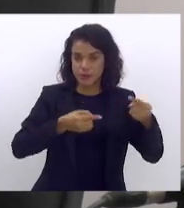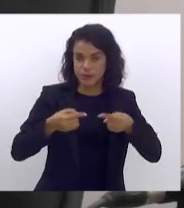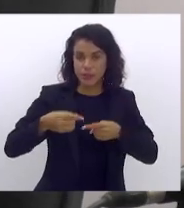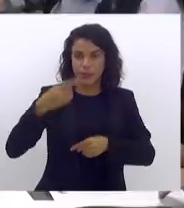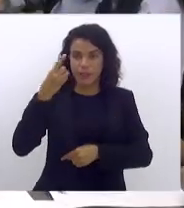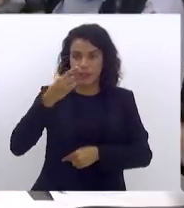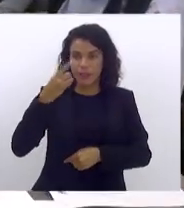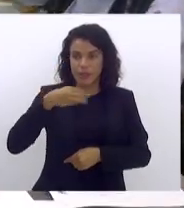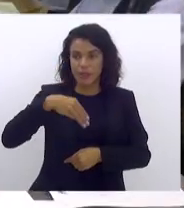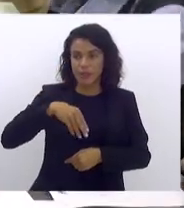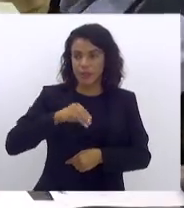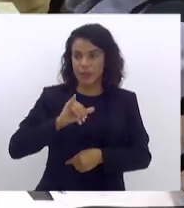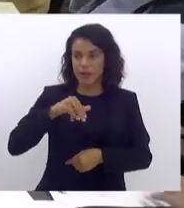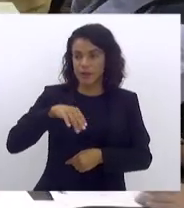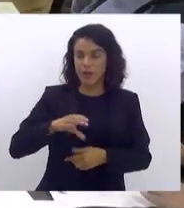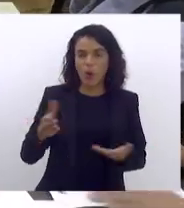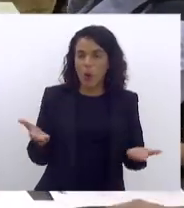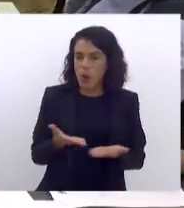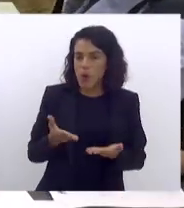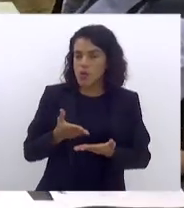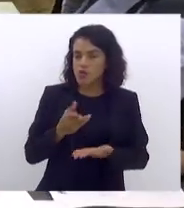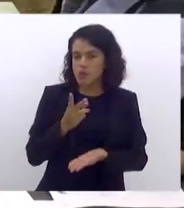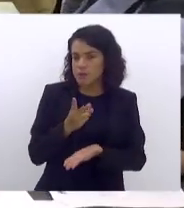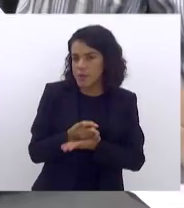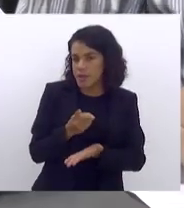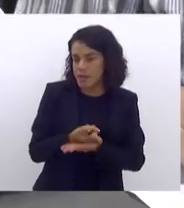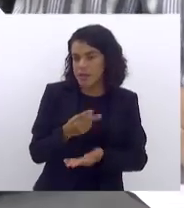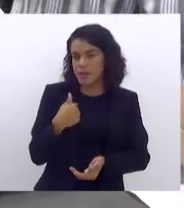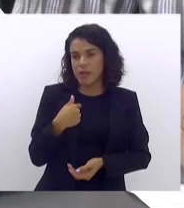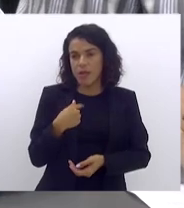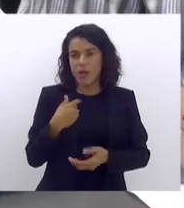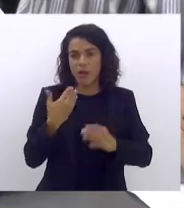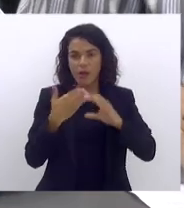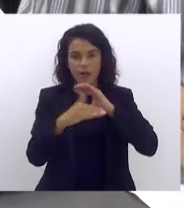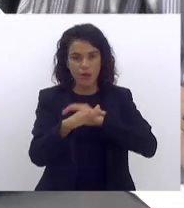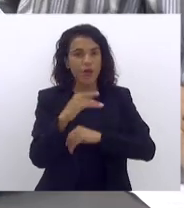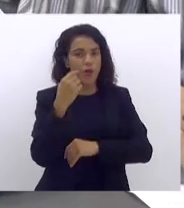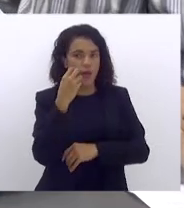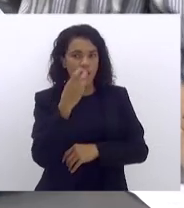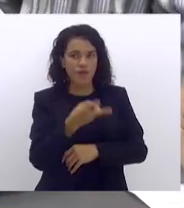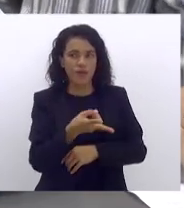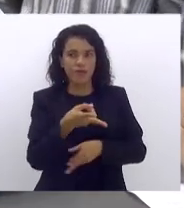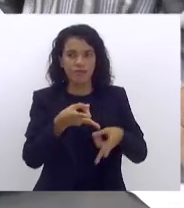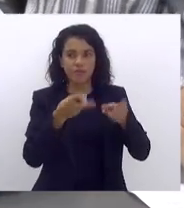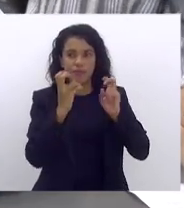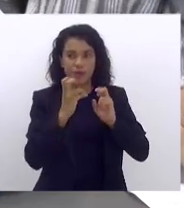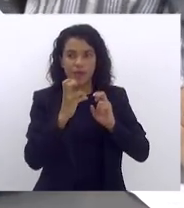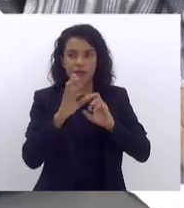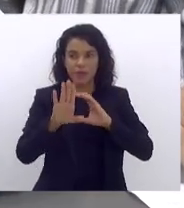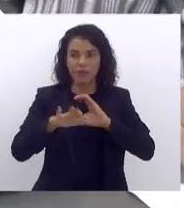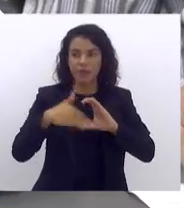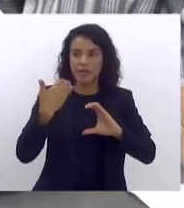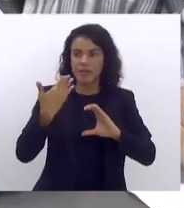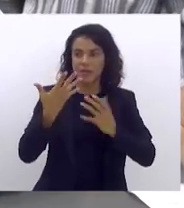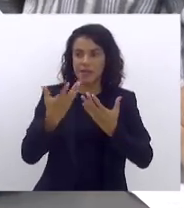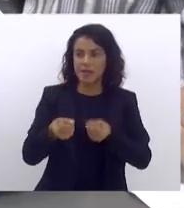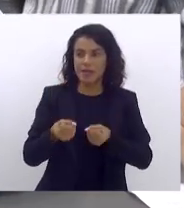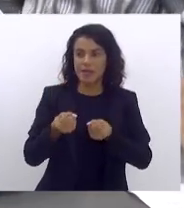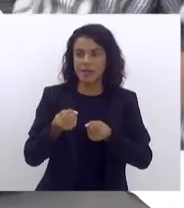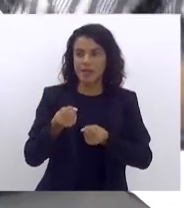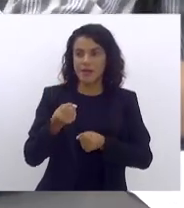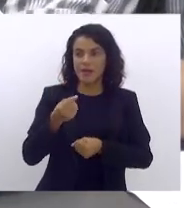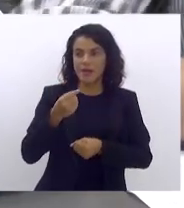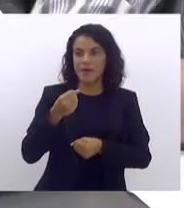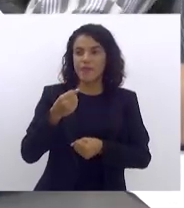presidente. Deputado Carlos Mink. Eu hoje mesmo mandei, eu vi que Vossa Excelência recebeu deputado, o nosso Fernando